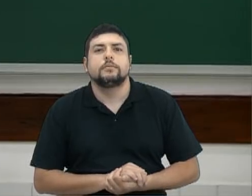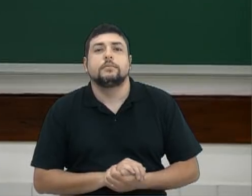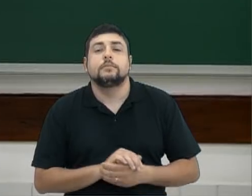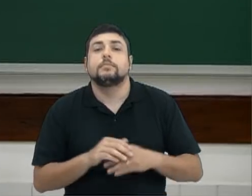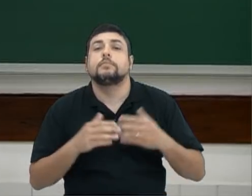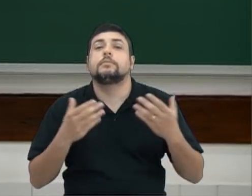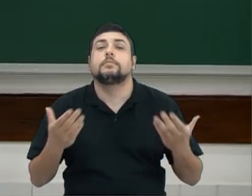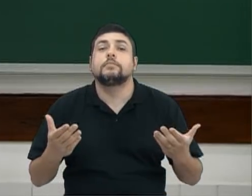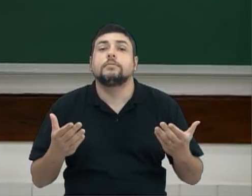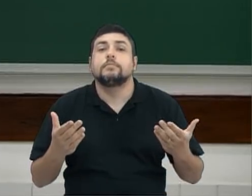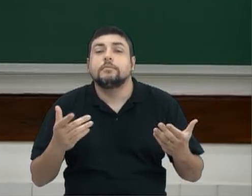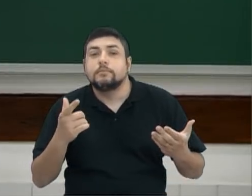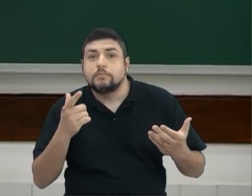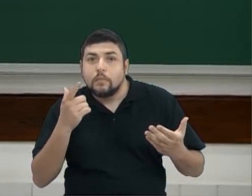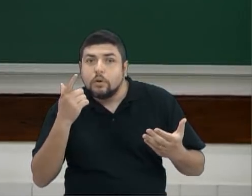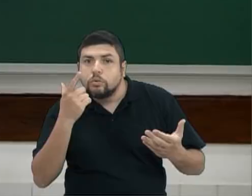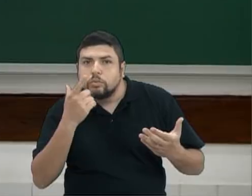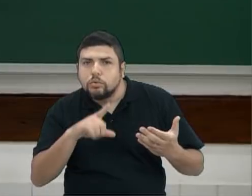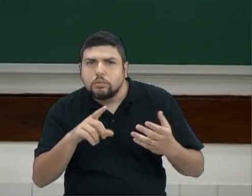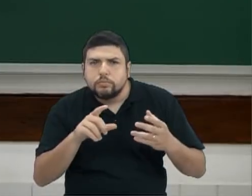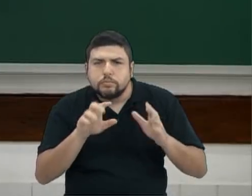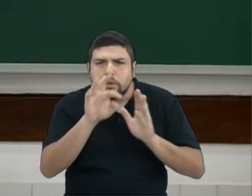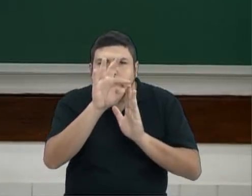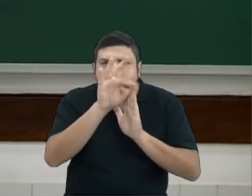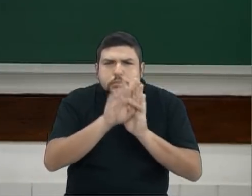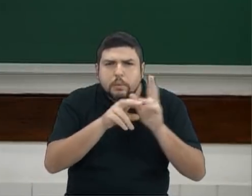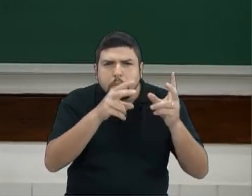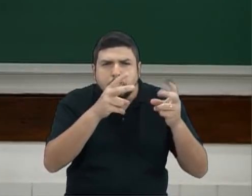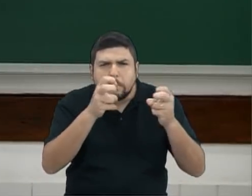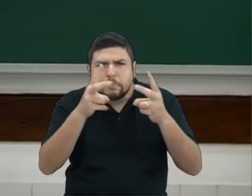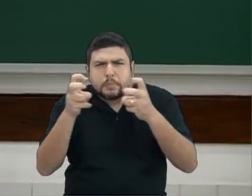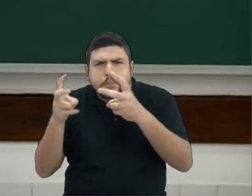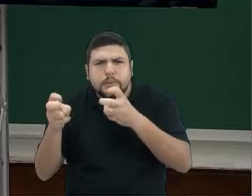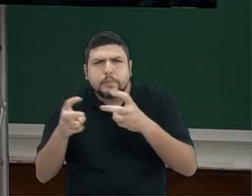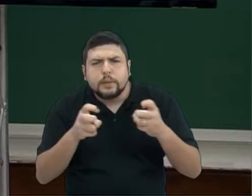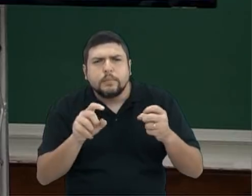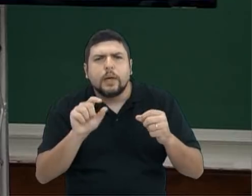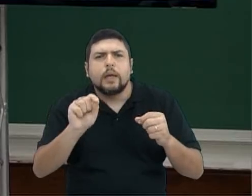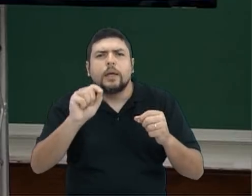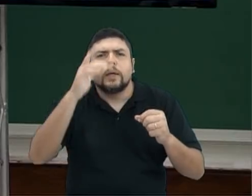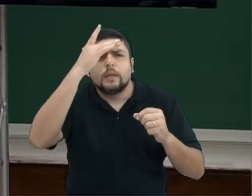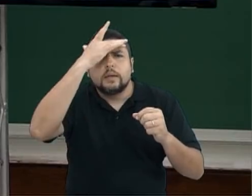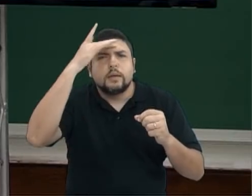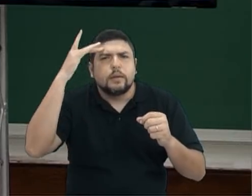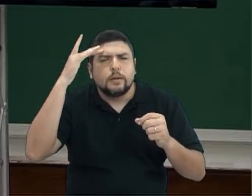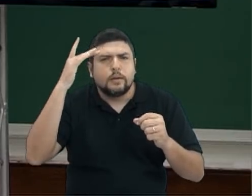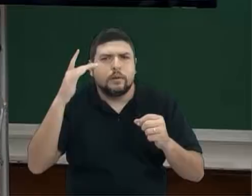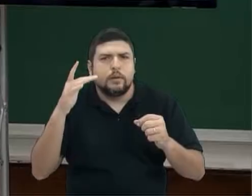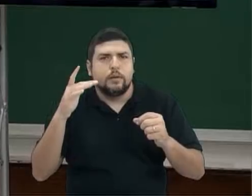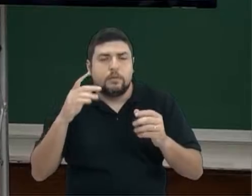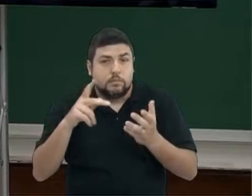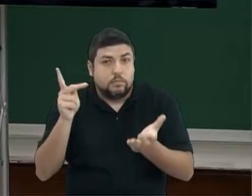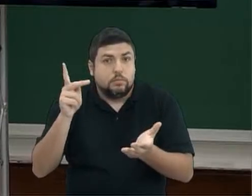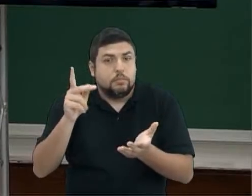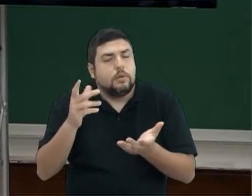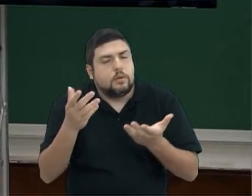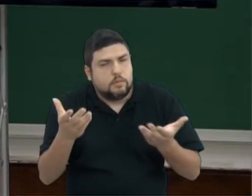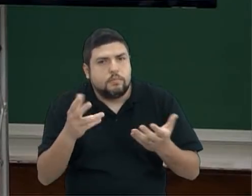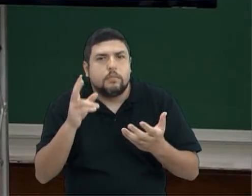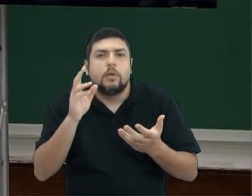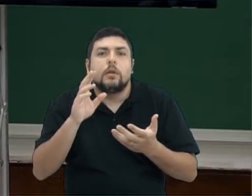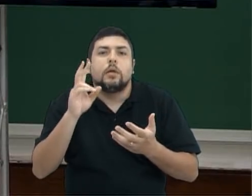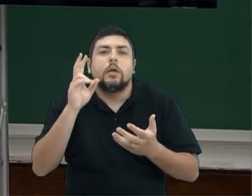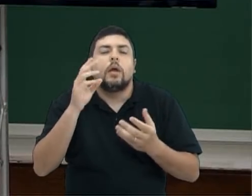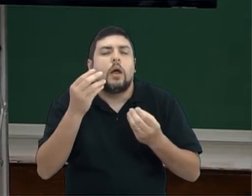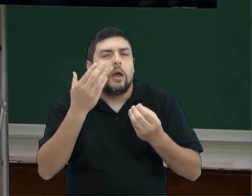aí, pessoal, conseguiram identificar aqui as pessoas do discurso? Lembrando que pessoa não é necessariamente pessoa, mas